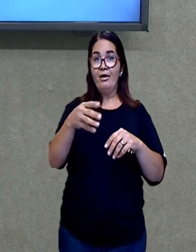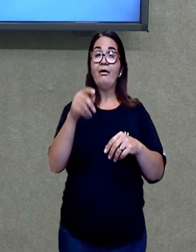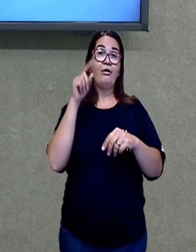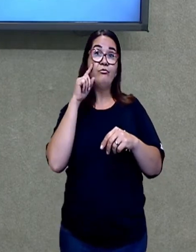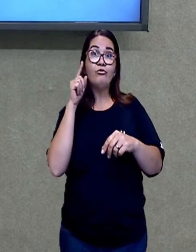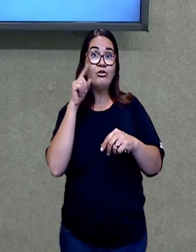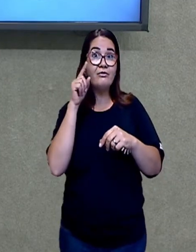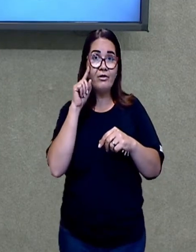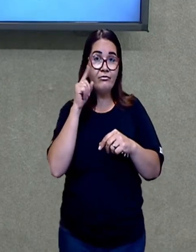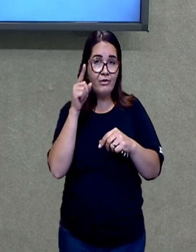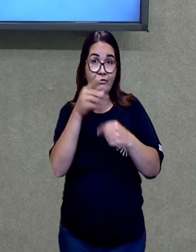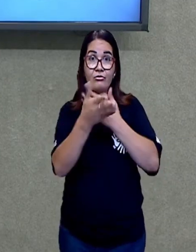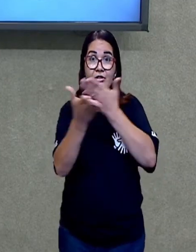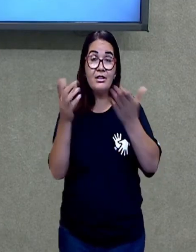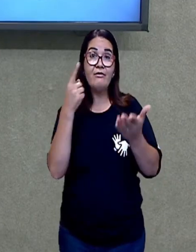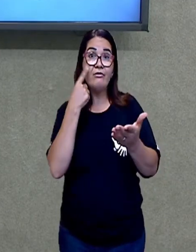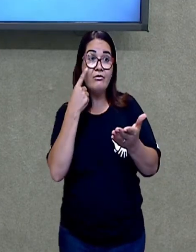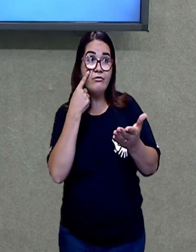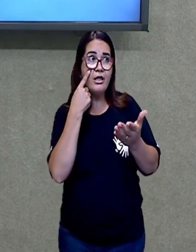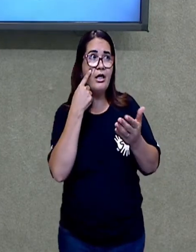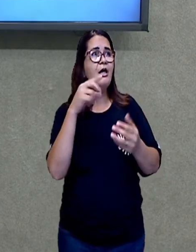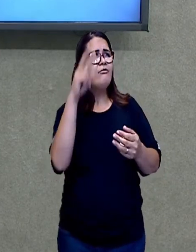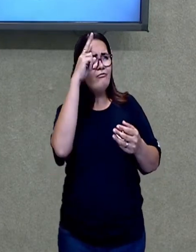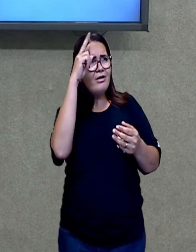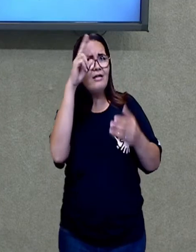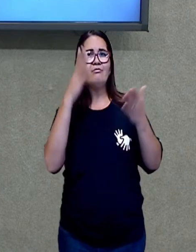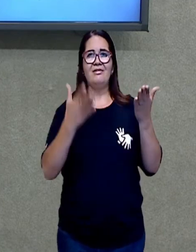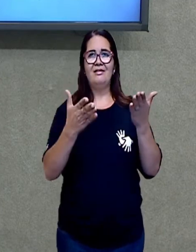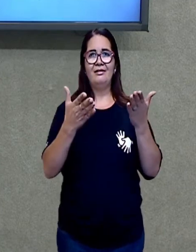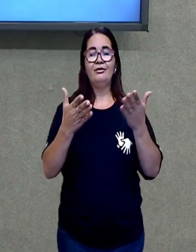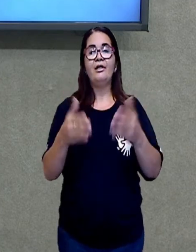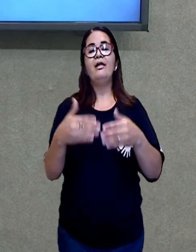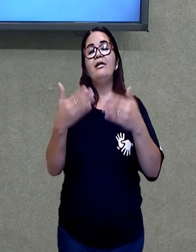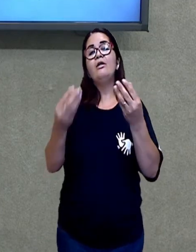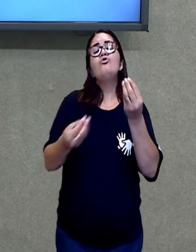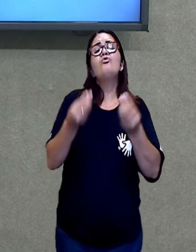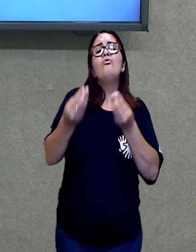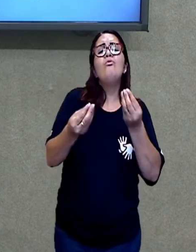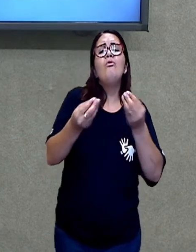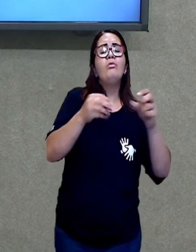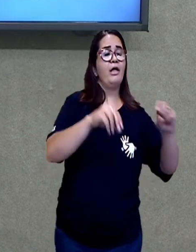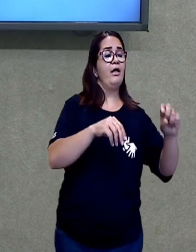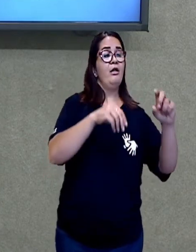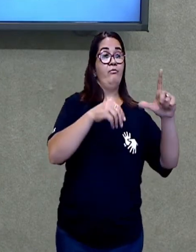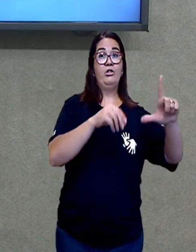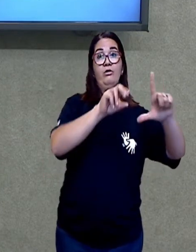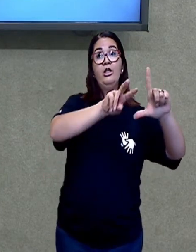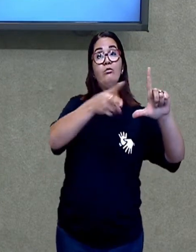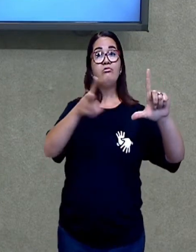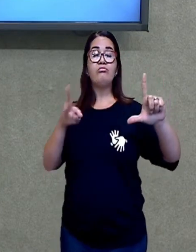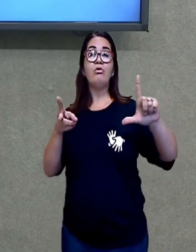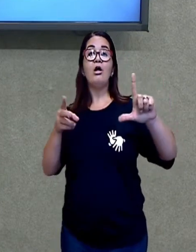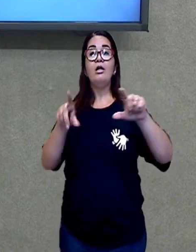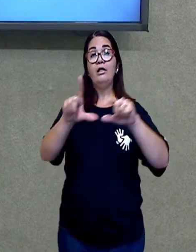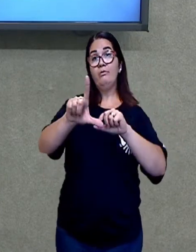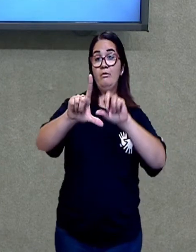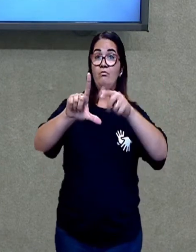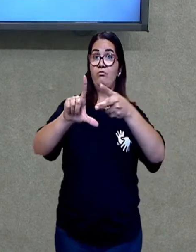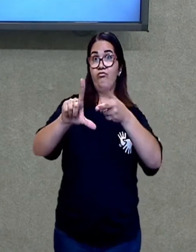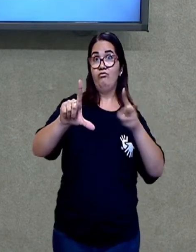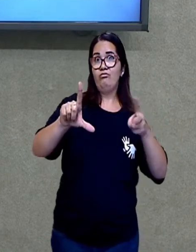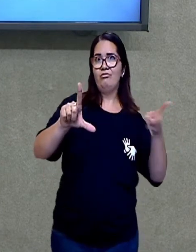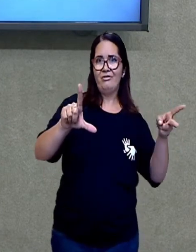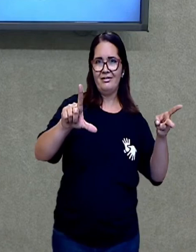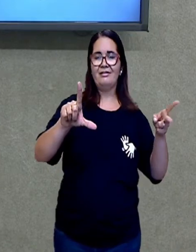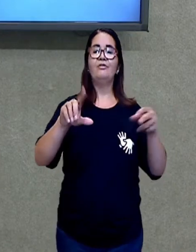corretamente. Nós também podemos fazer o inverso, fazer de mililitro para centilitro, e agora é o que nós vamos ver. Então,